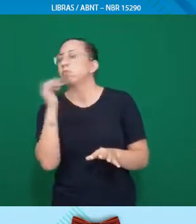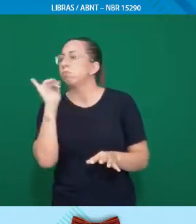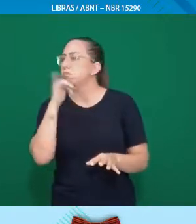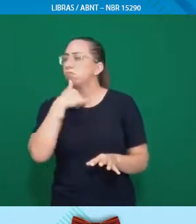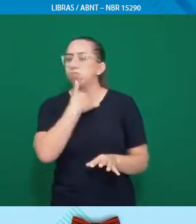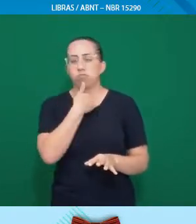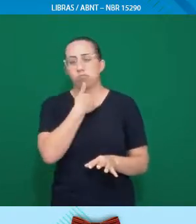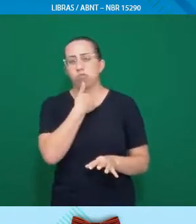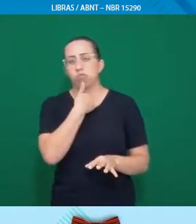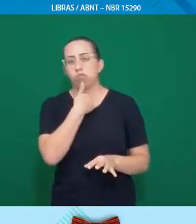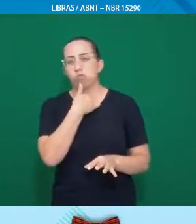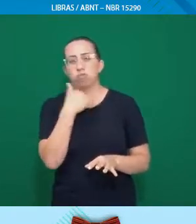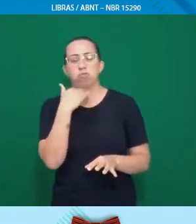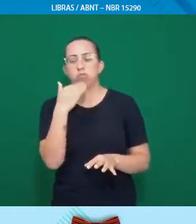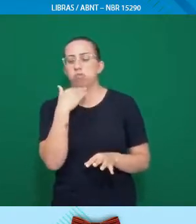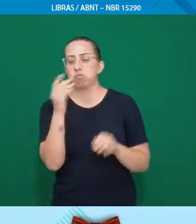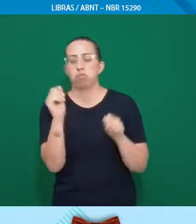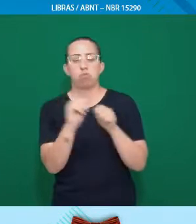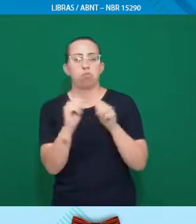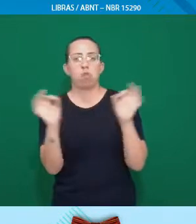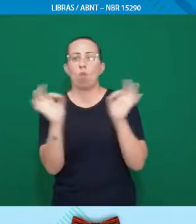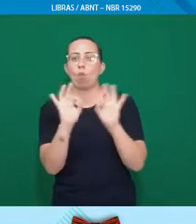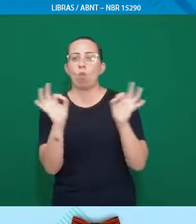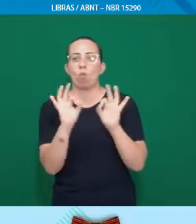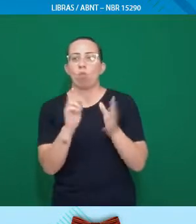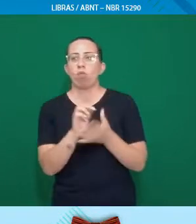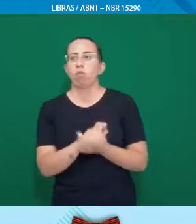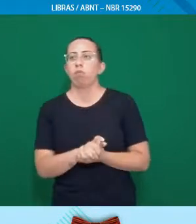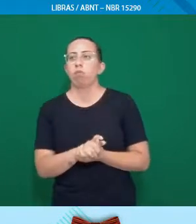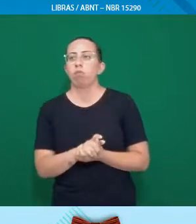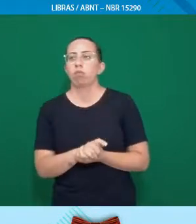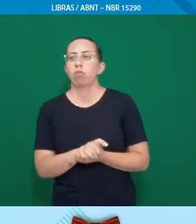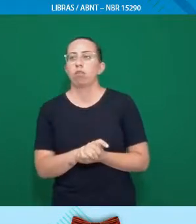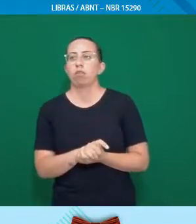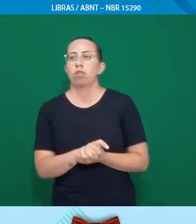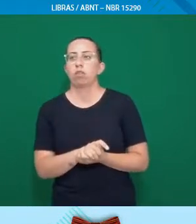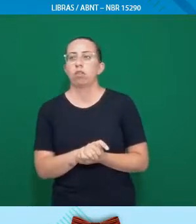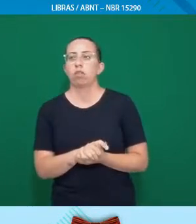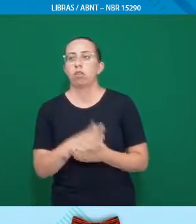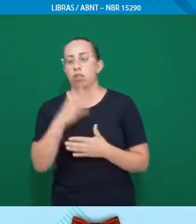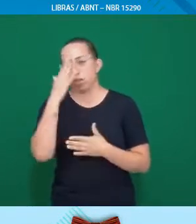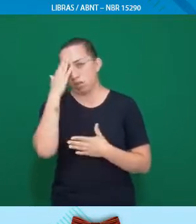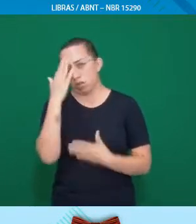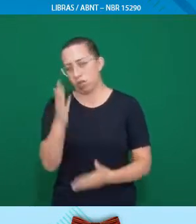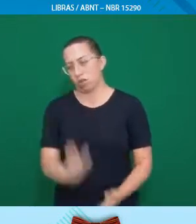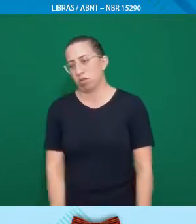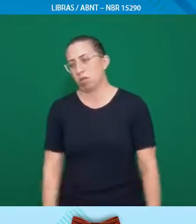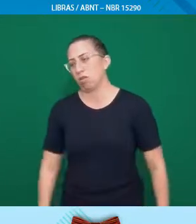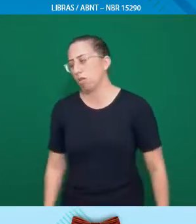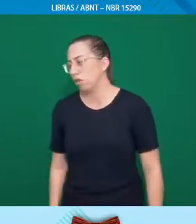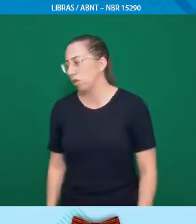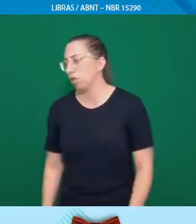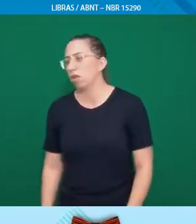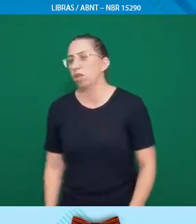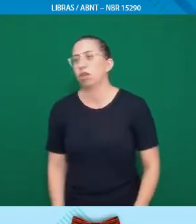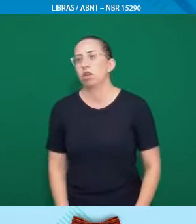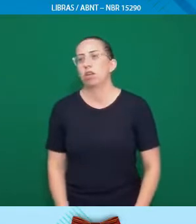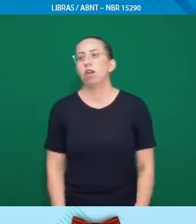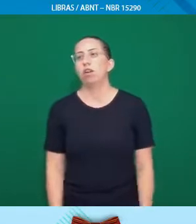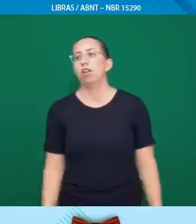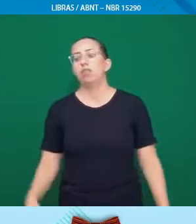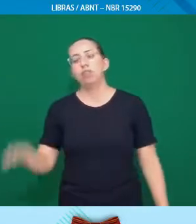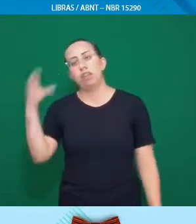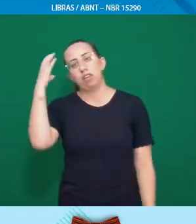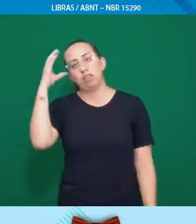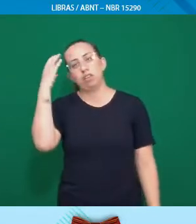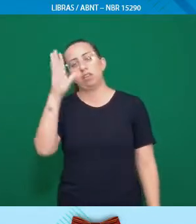com esse nosso Governador que nós temos desgoverno na verdade não Governador Muito obrigado Zé colega um chame